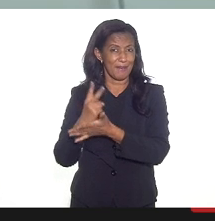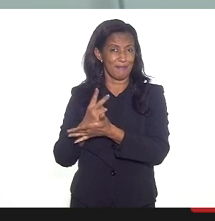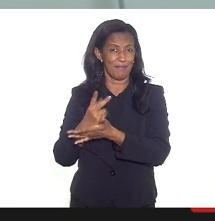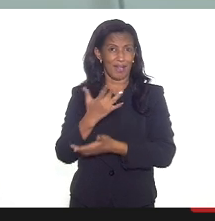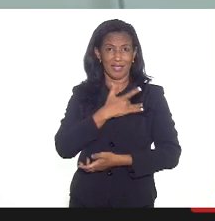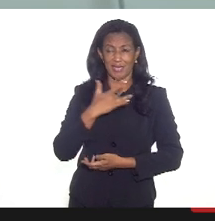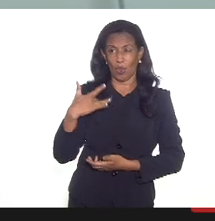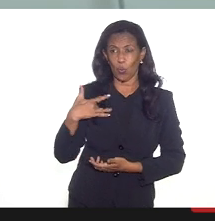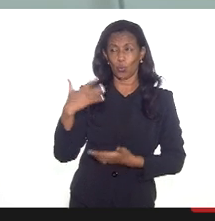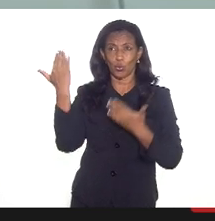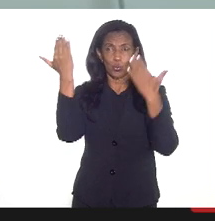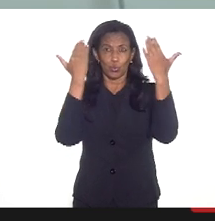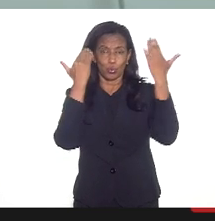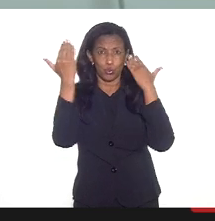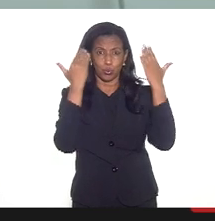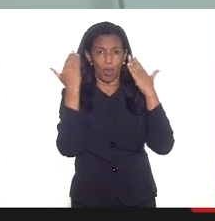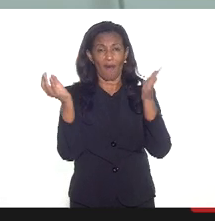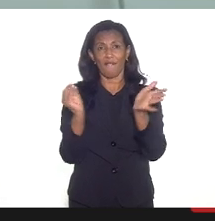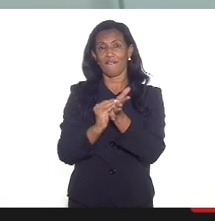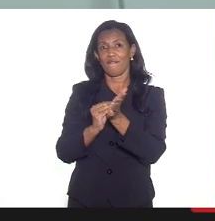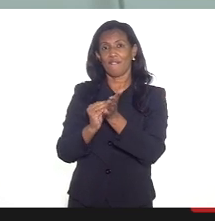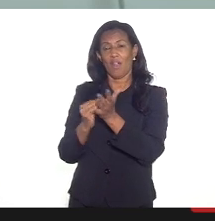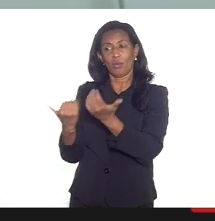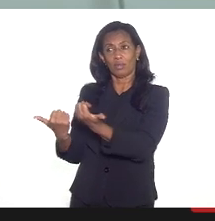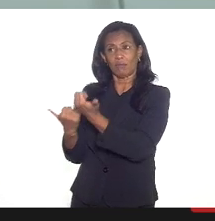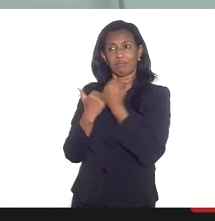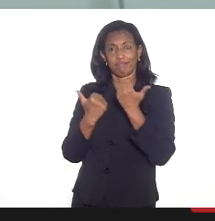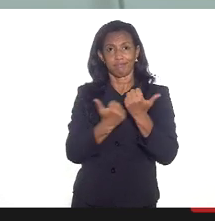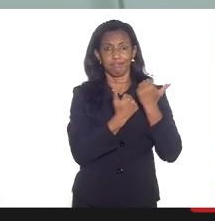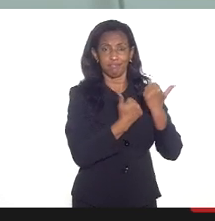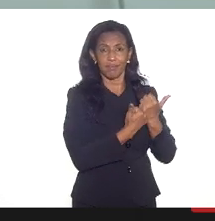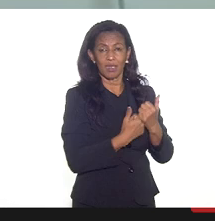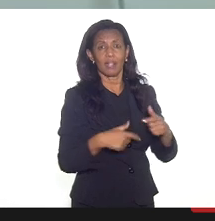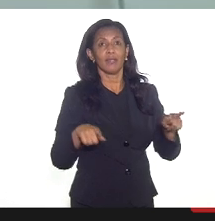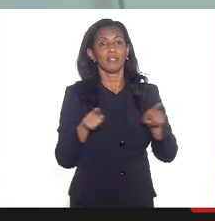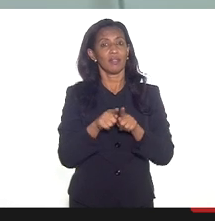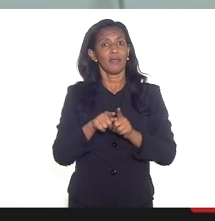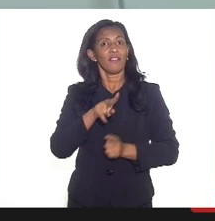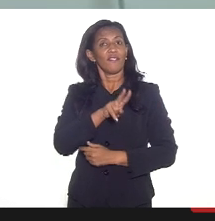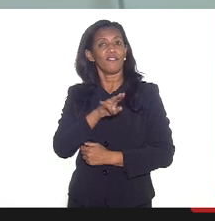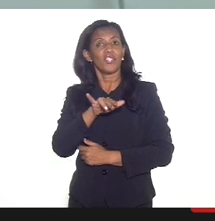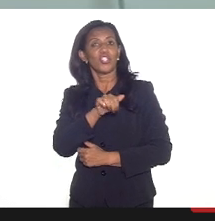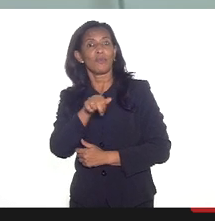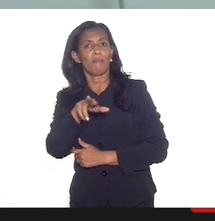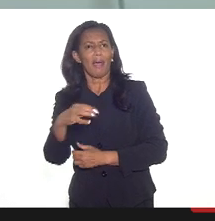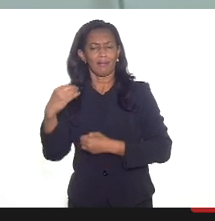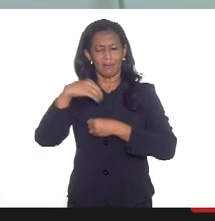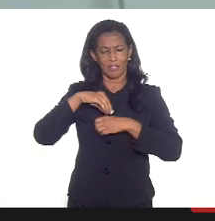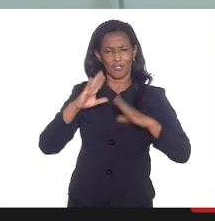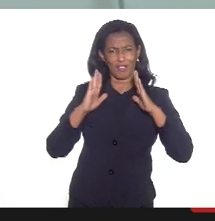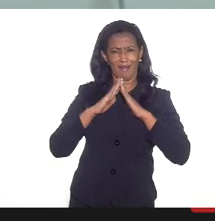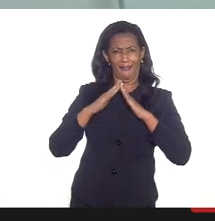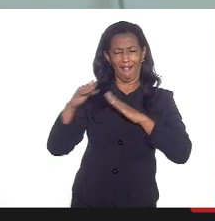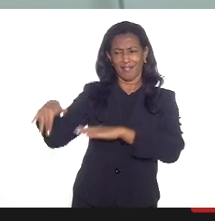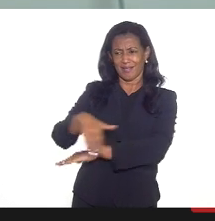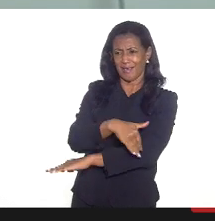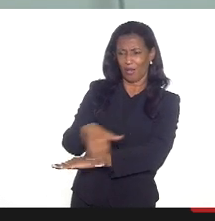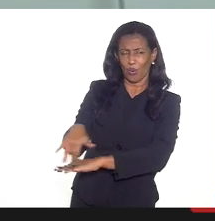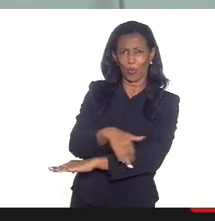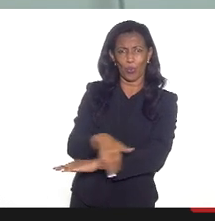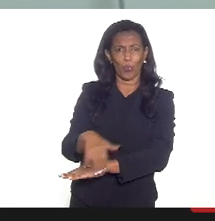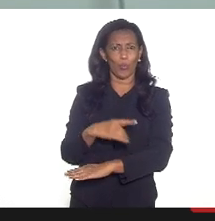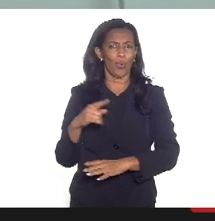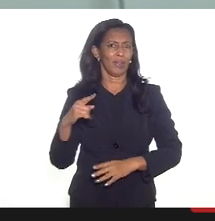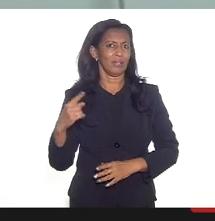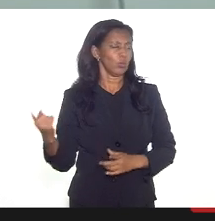de psicológica, todo tipo de assistência, mas também somos vitimadas por violência, violência dentro de casa, violência na rua e